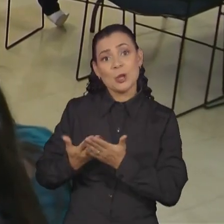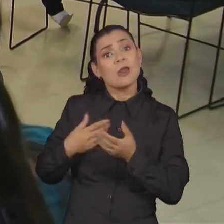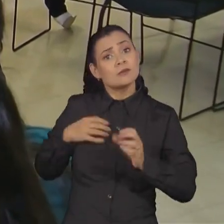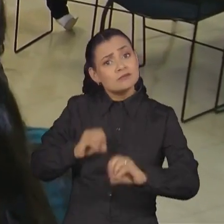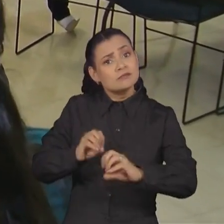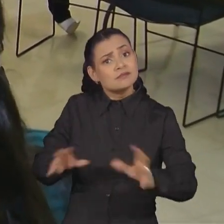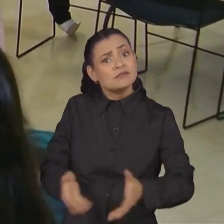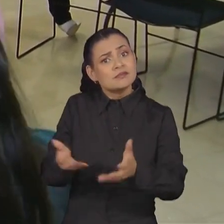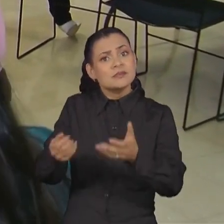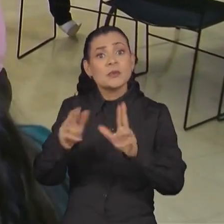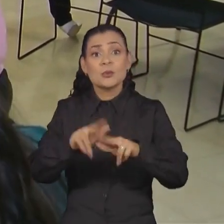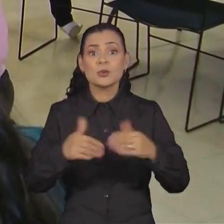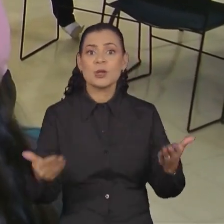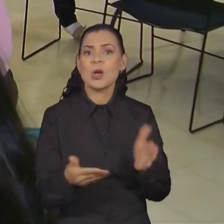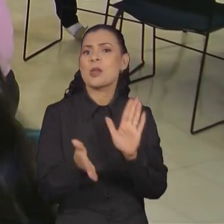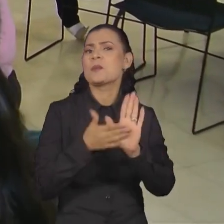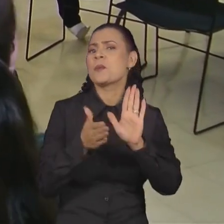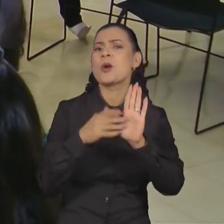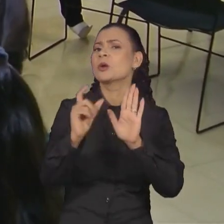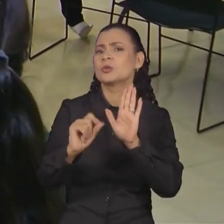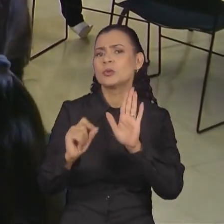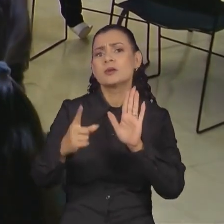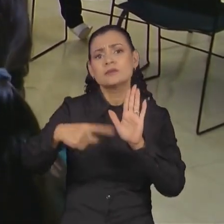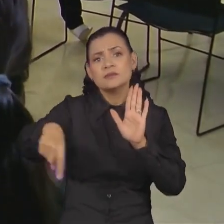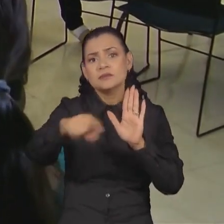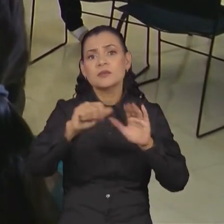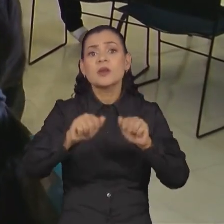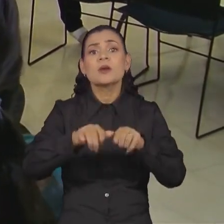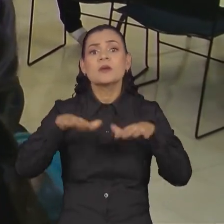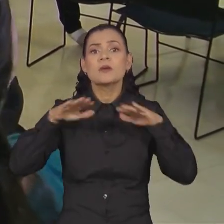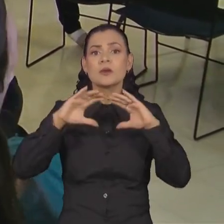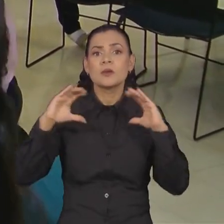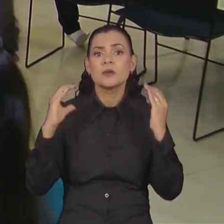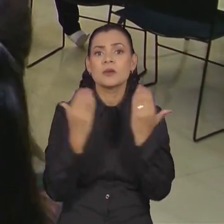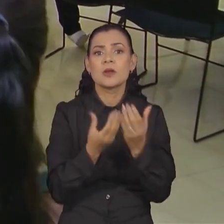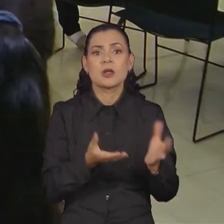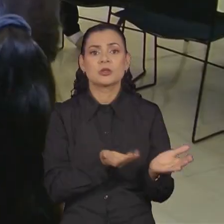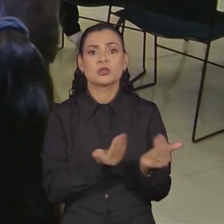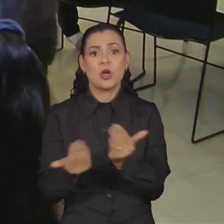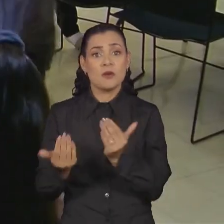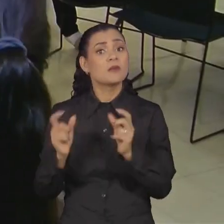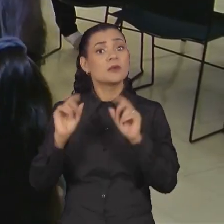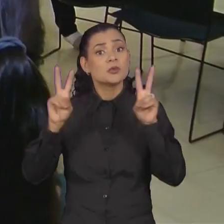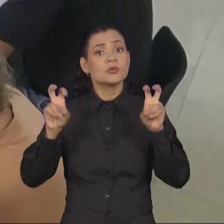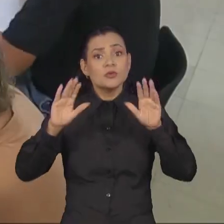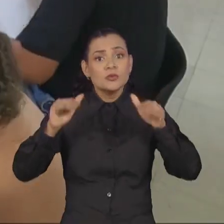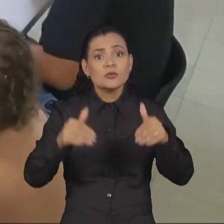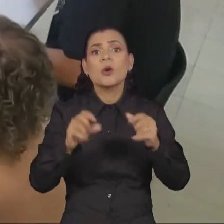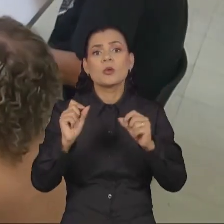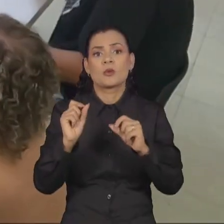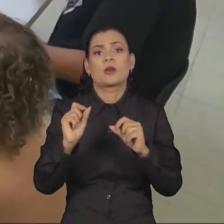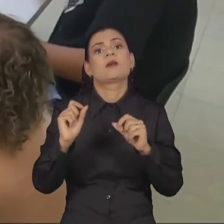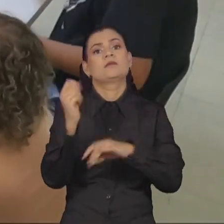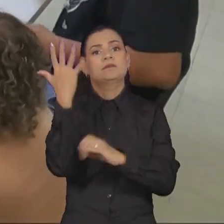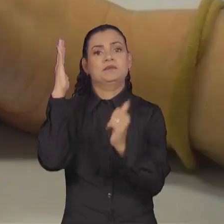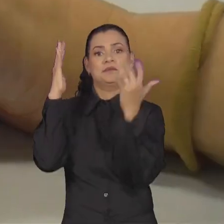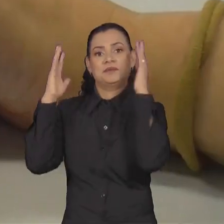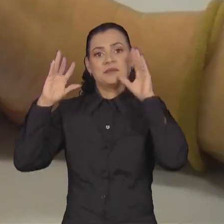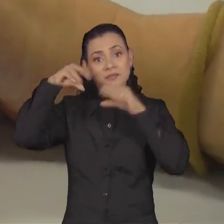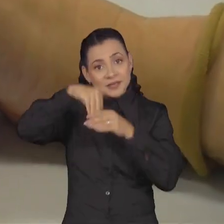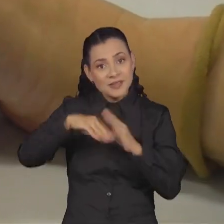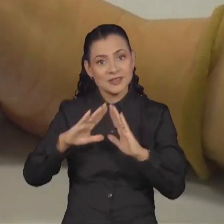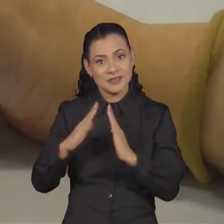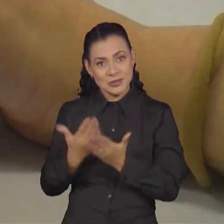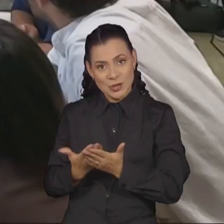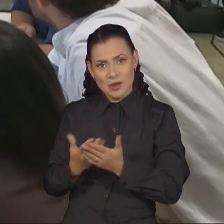minha proposta aqui hoje é trazer um pouquinho da conferência infanto-juvenil de meio ambiente na escola. Conheça o projeto que